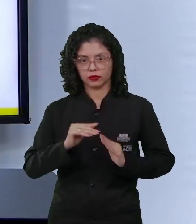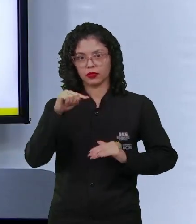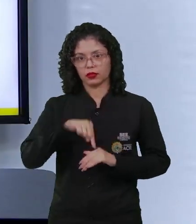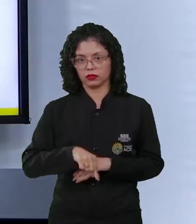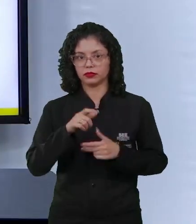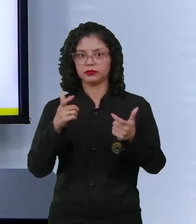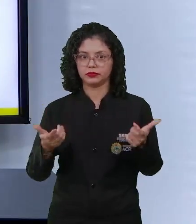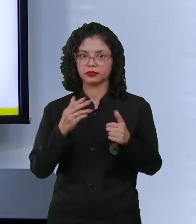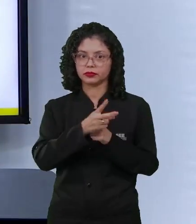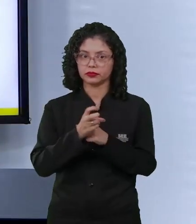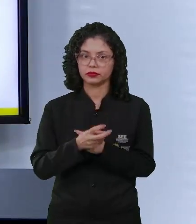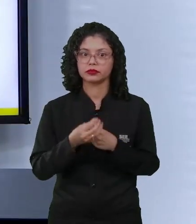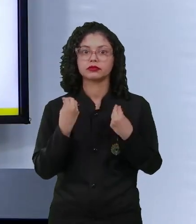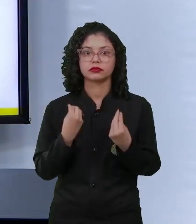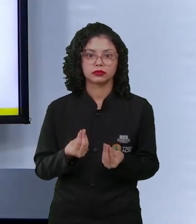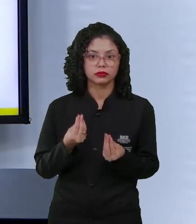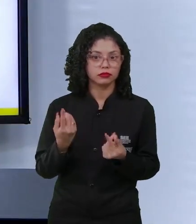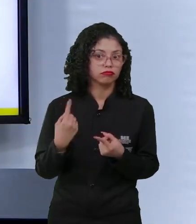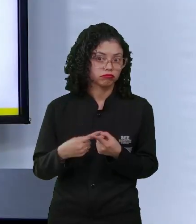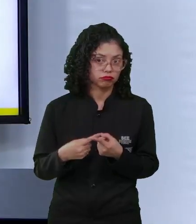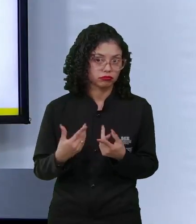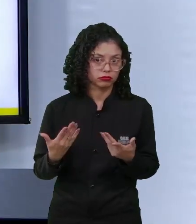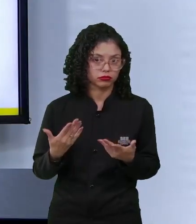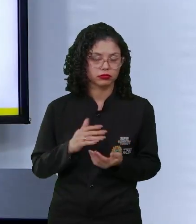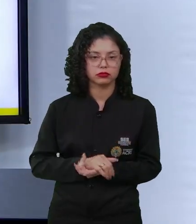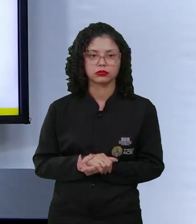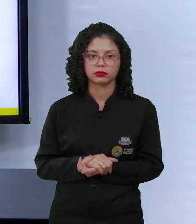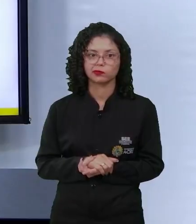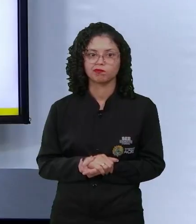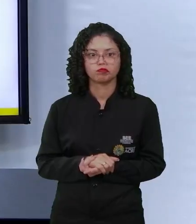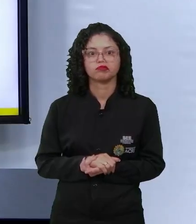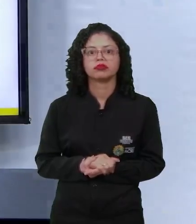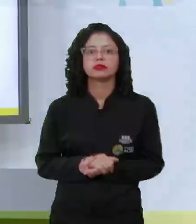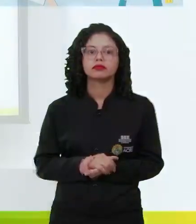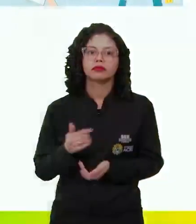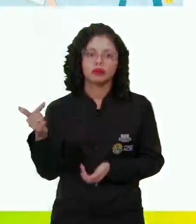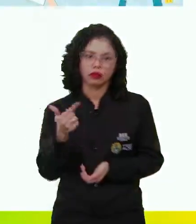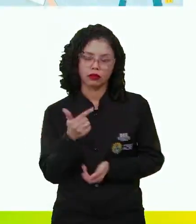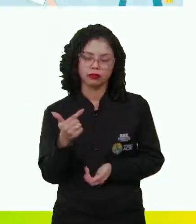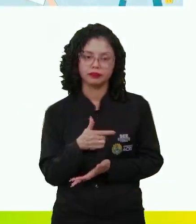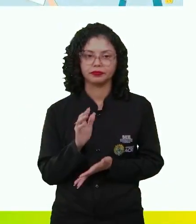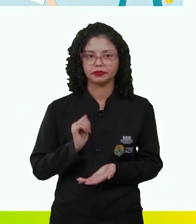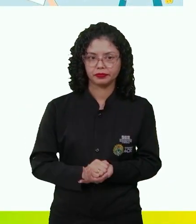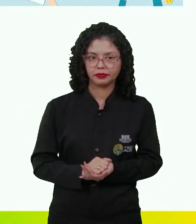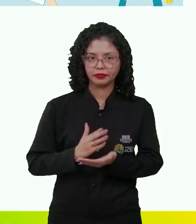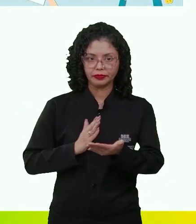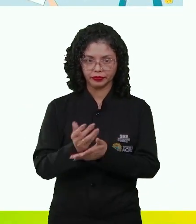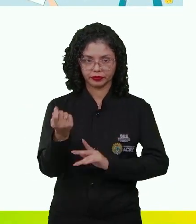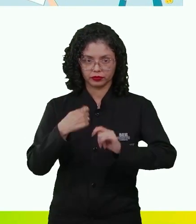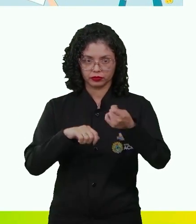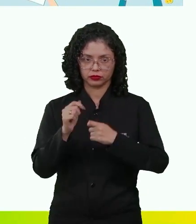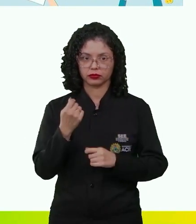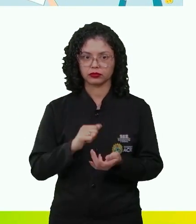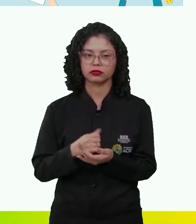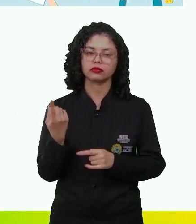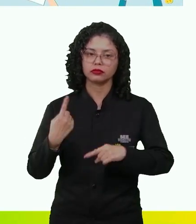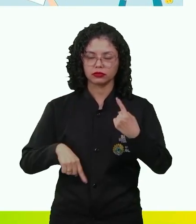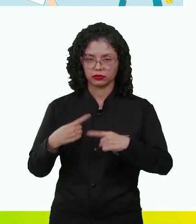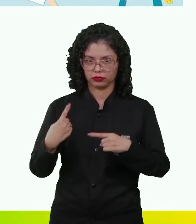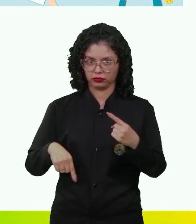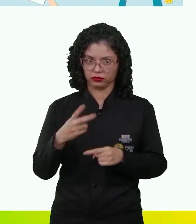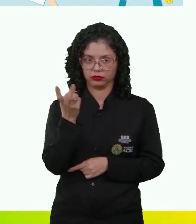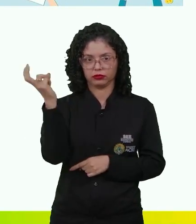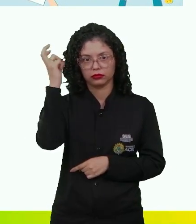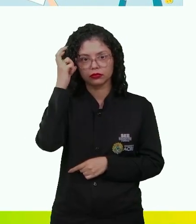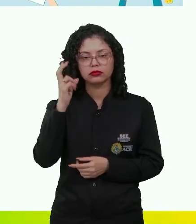nessa terra, eles vão explorar por quê? A segunda característica é a dependência